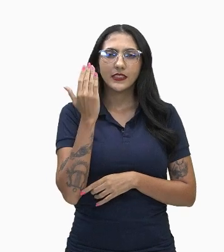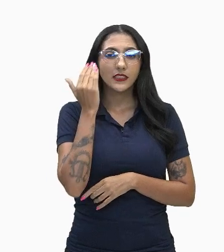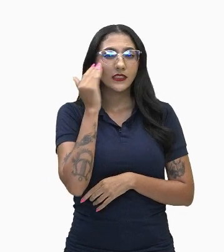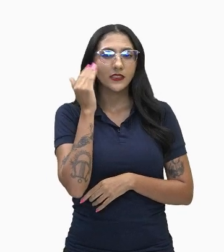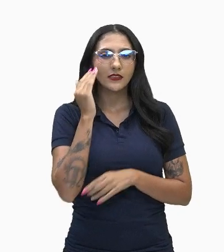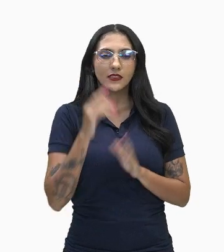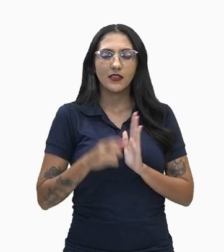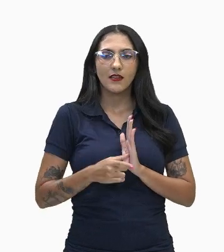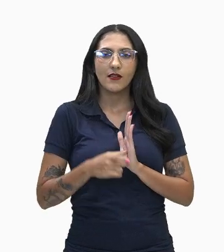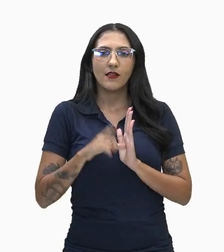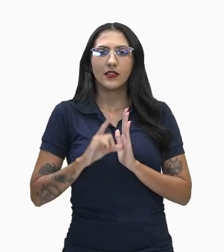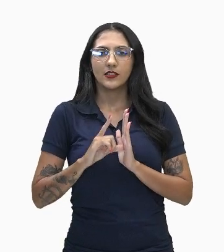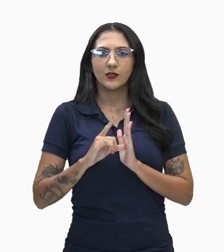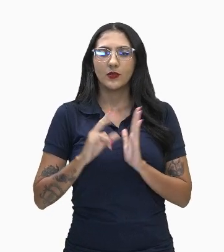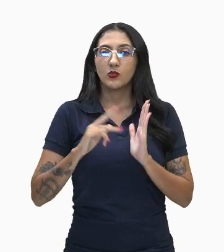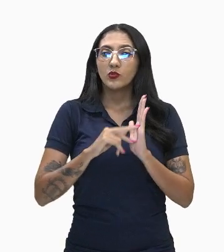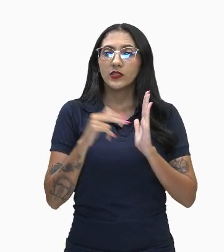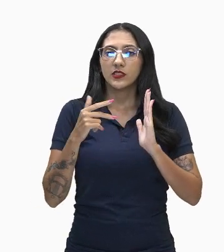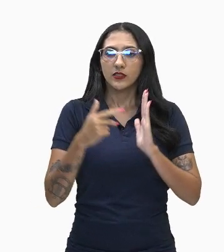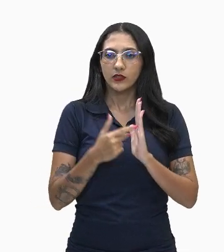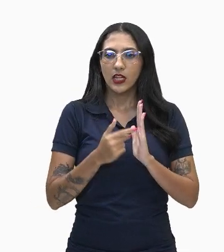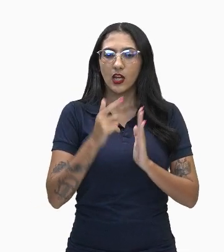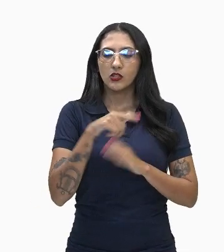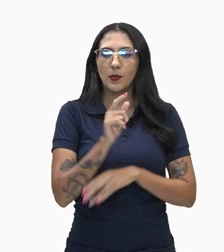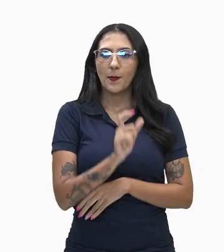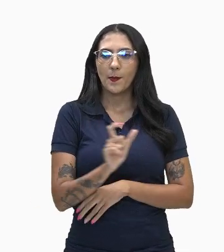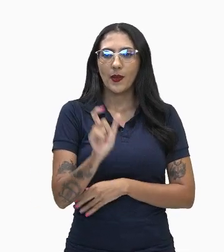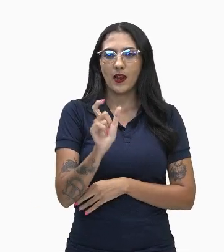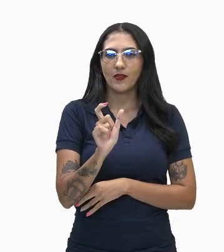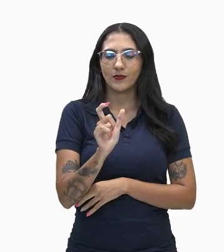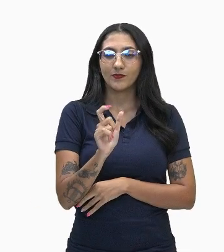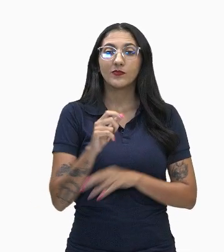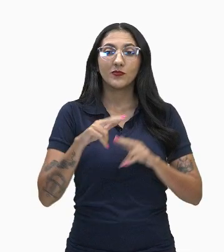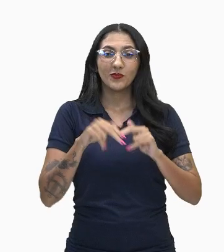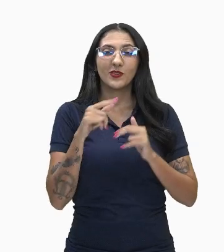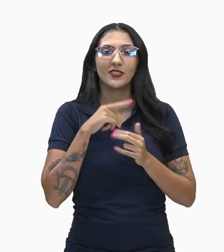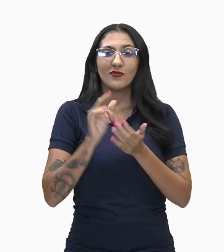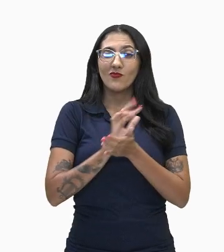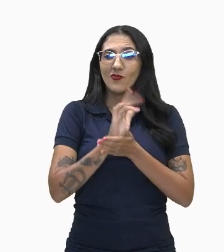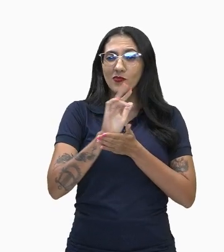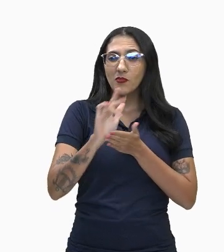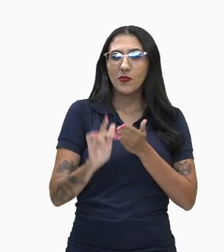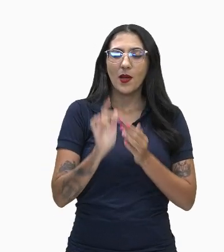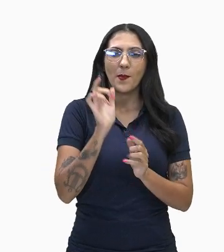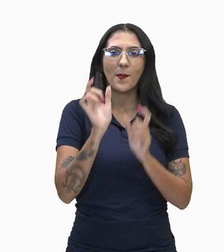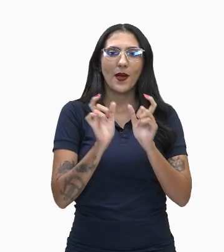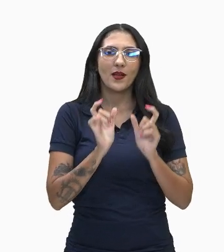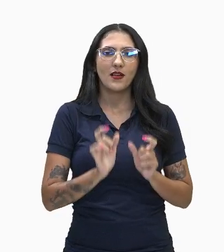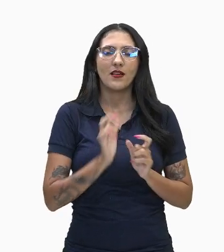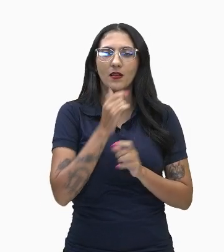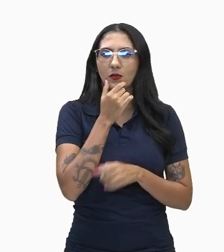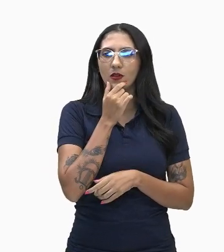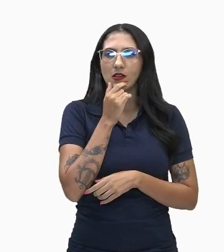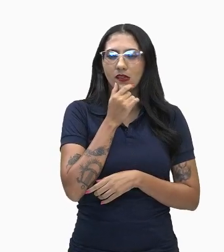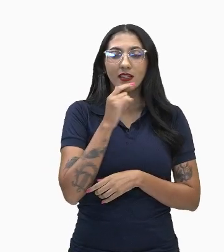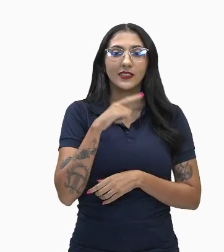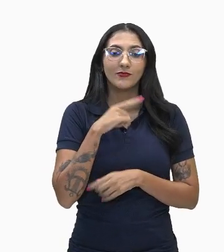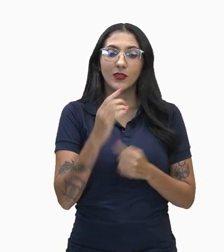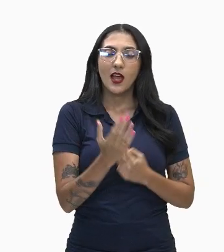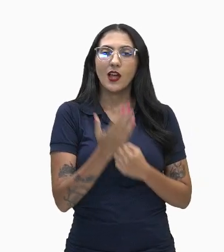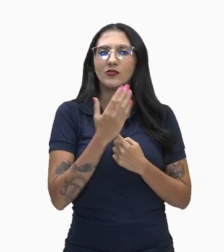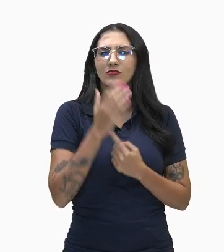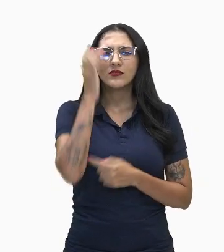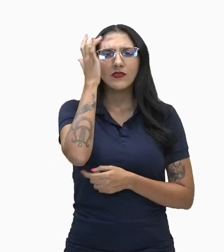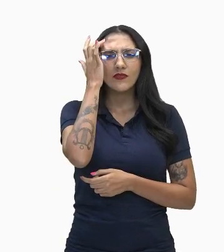conseguir entender o significado daquela palavra. Então, tem bastante palavras cognatas da língua inglesa que nos ajudam